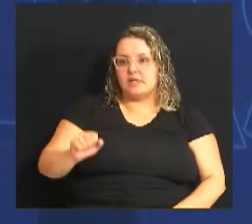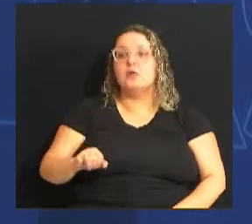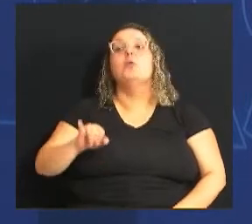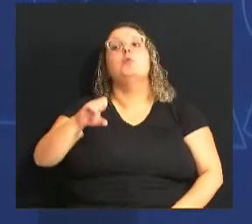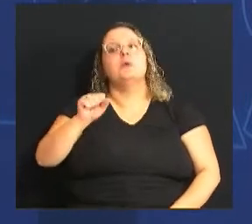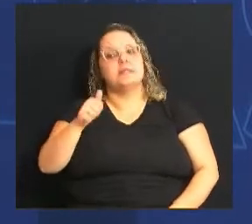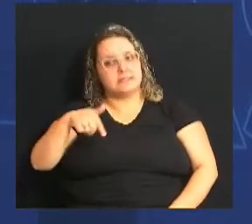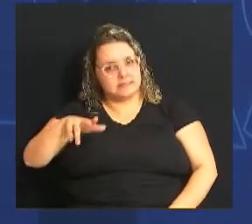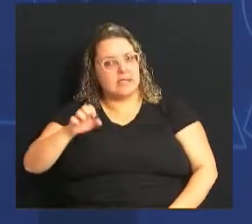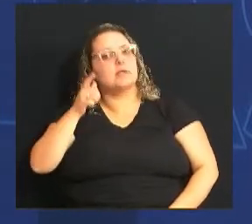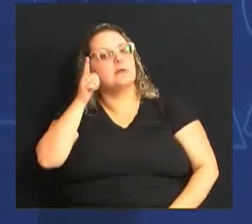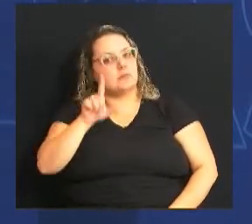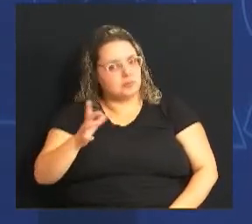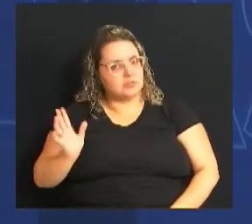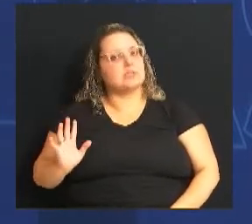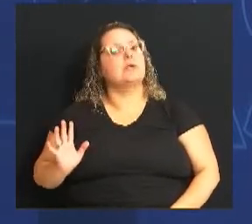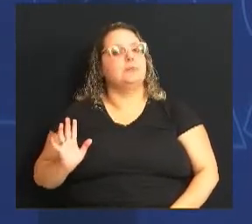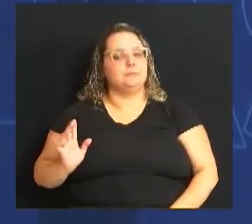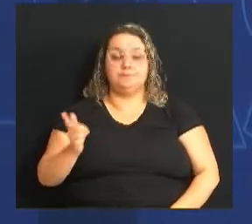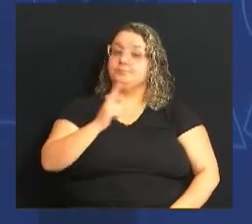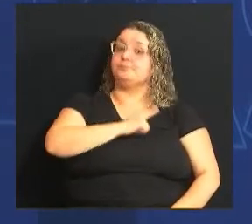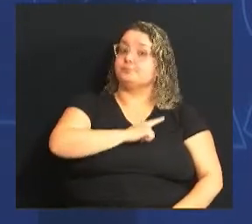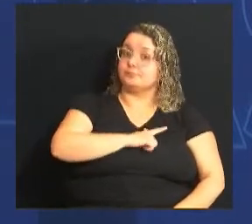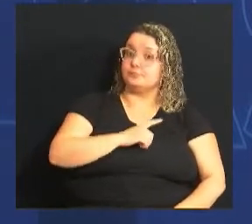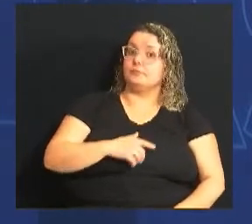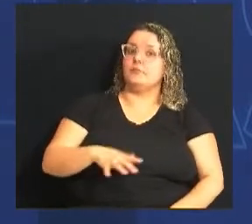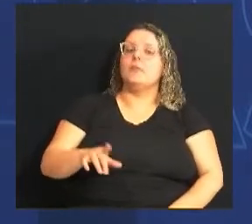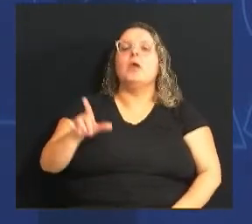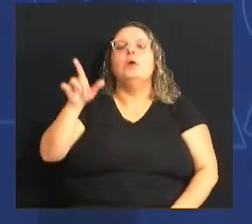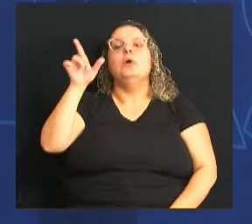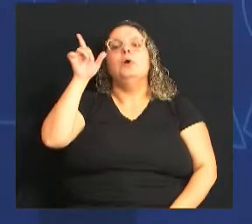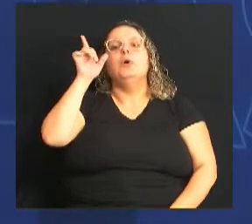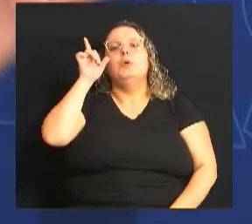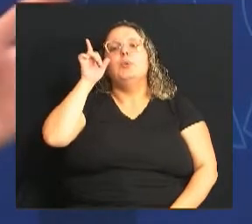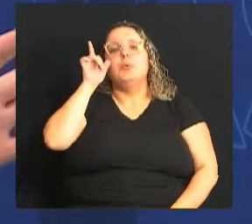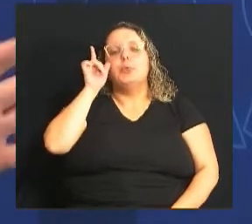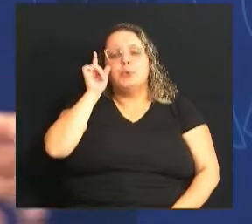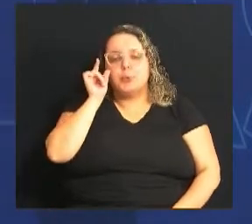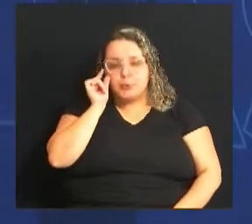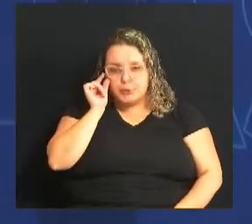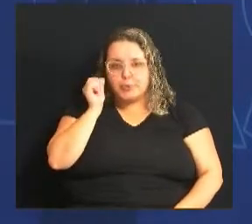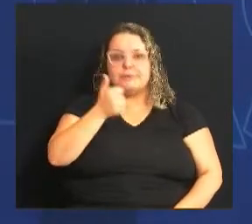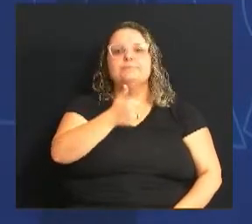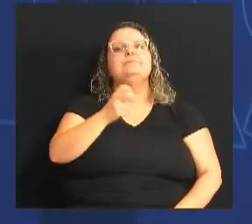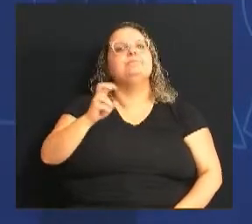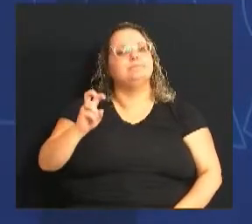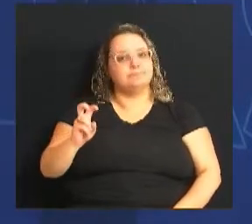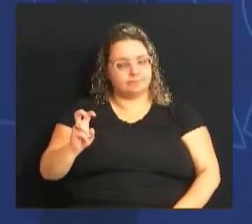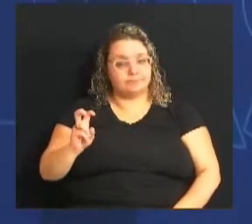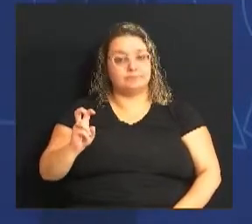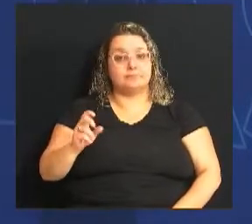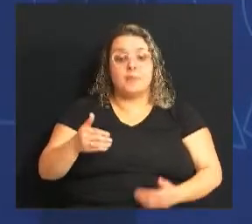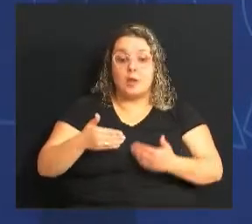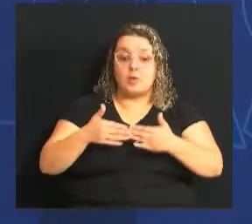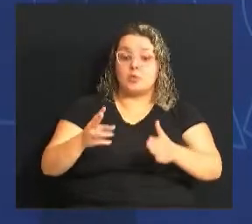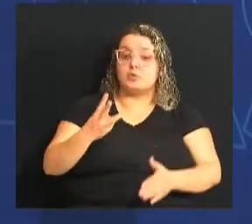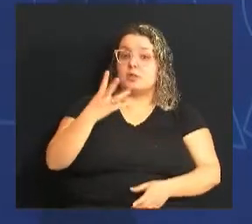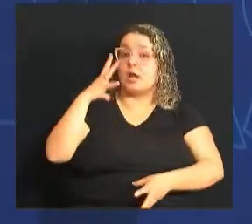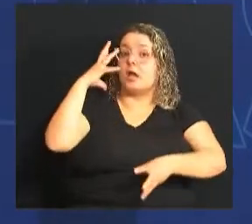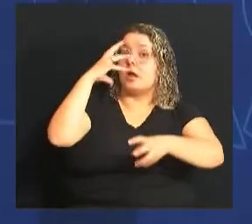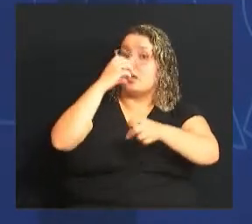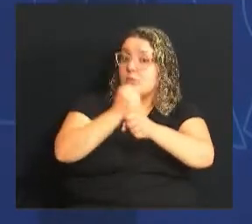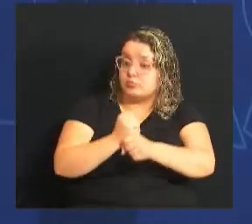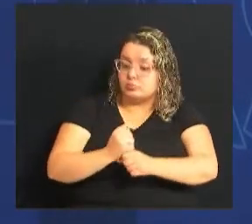do recado. O Bugre, que agora respira na competição, 15º colocado, abriu 3 pontos da zona